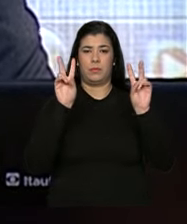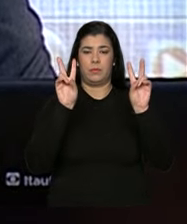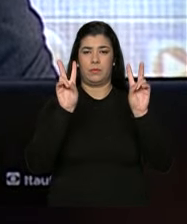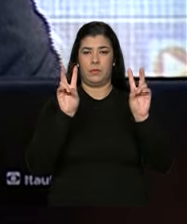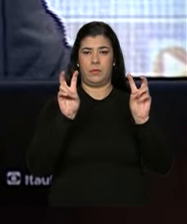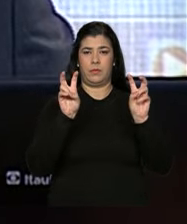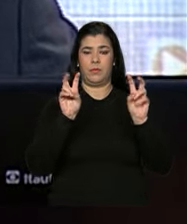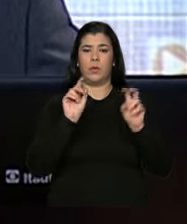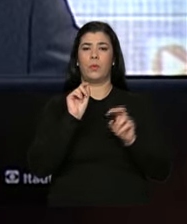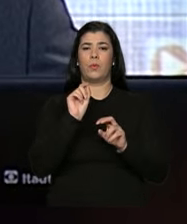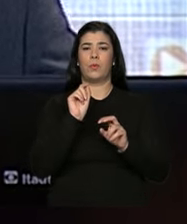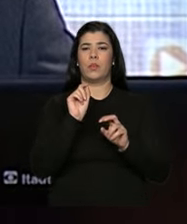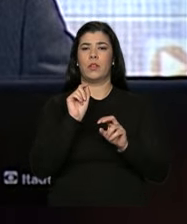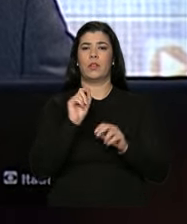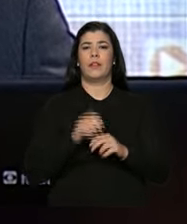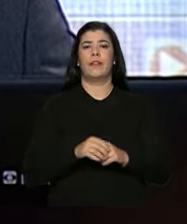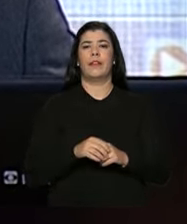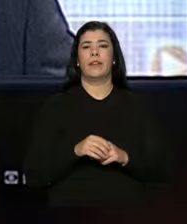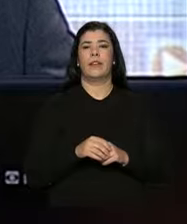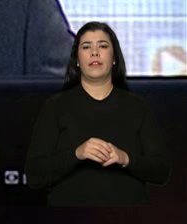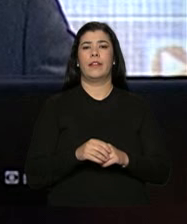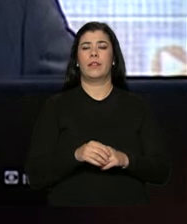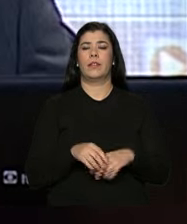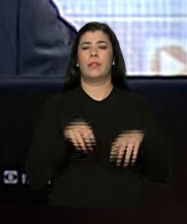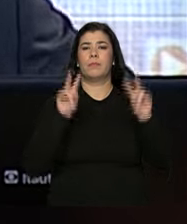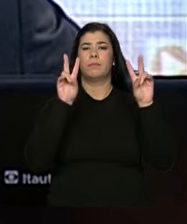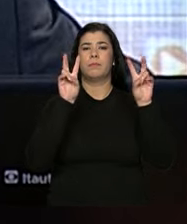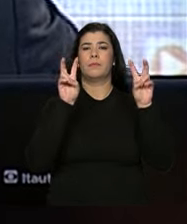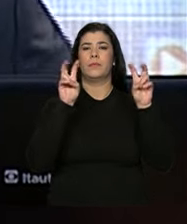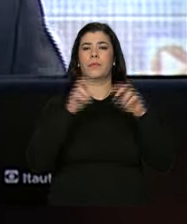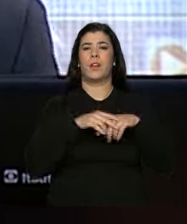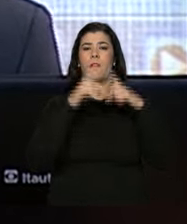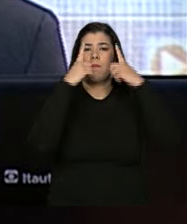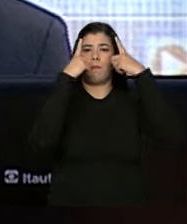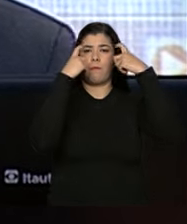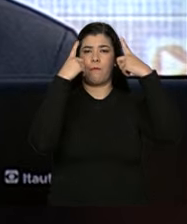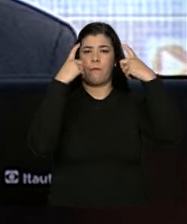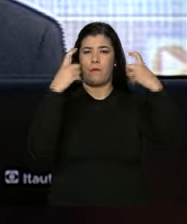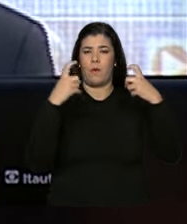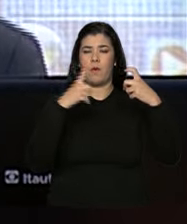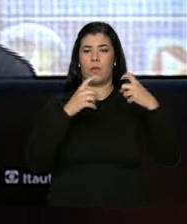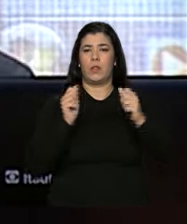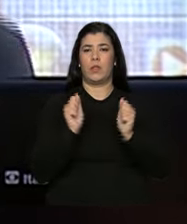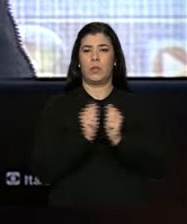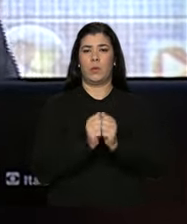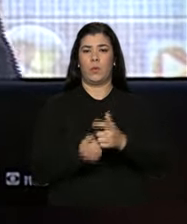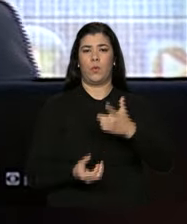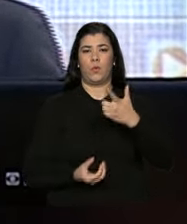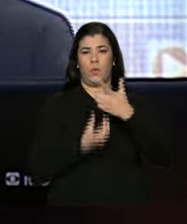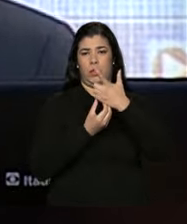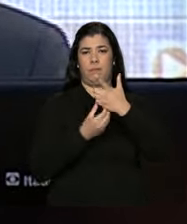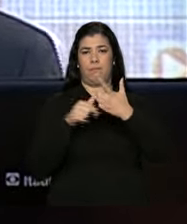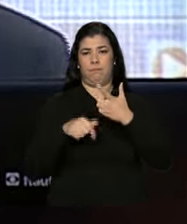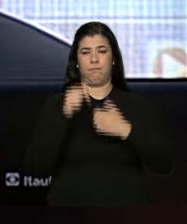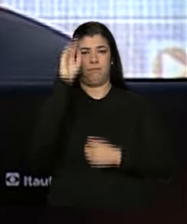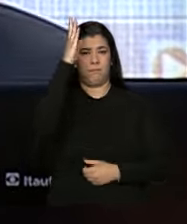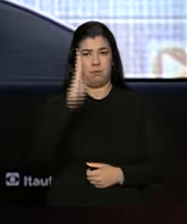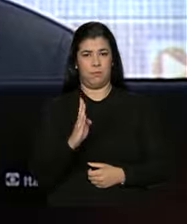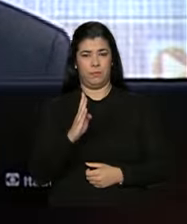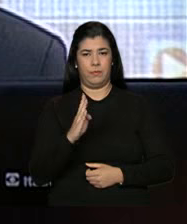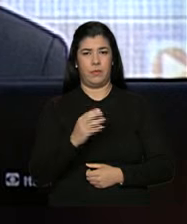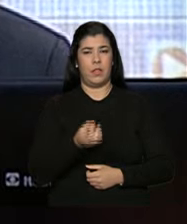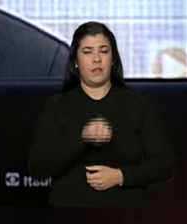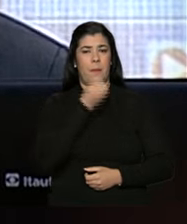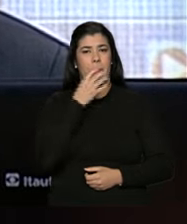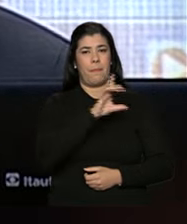Proje, a questão da violência armada no Brasil. Ah, eu queria dar os bons dias à